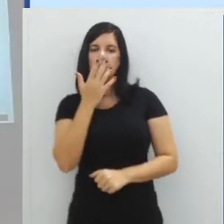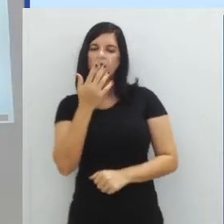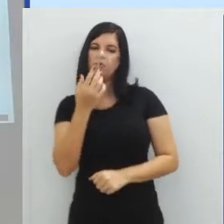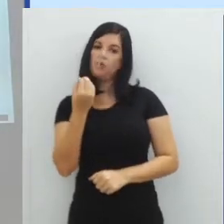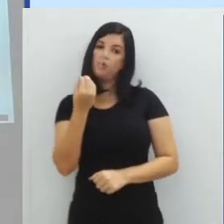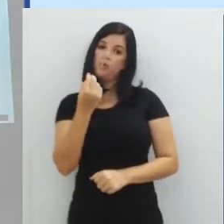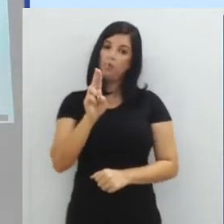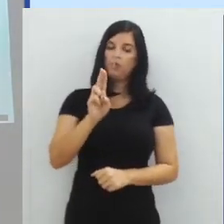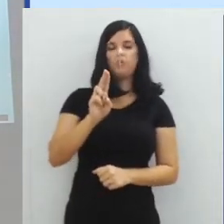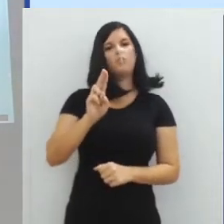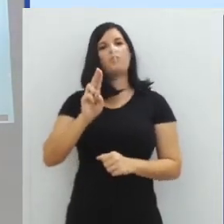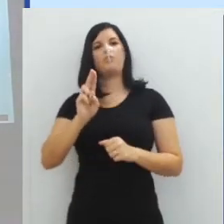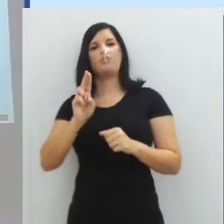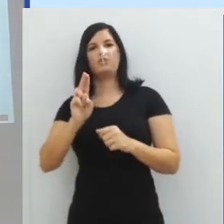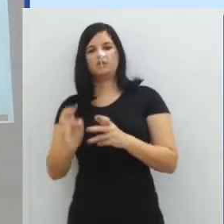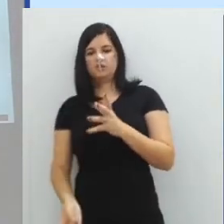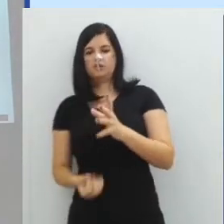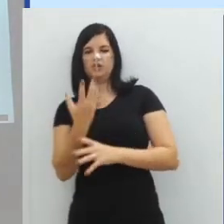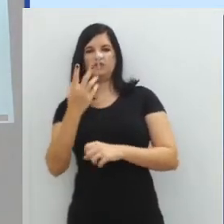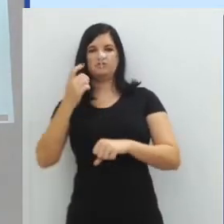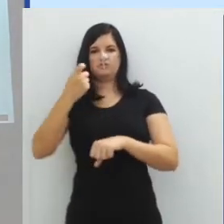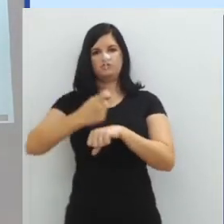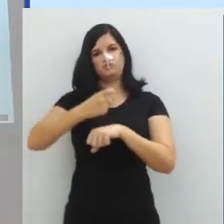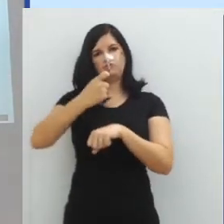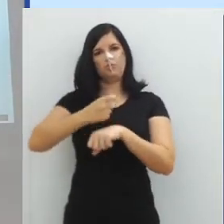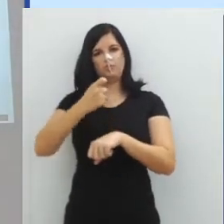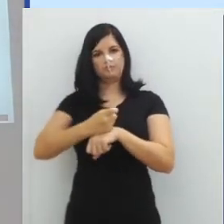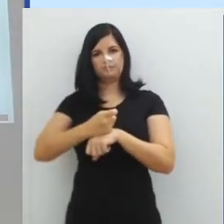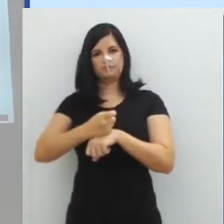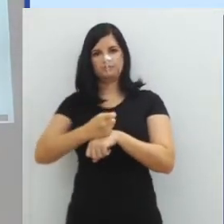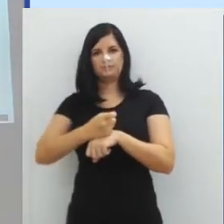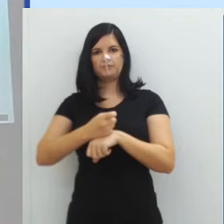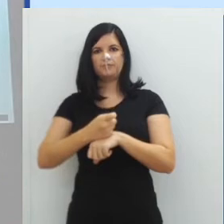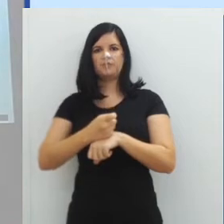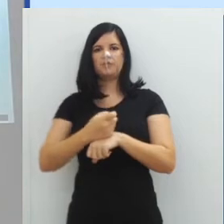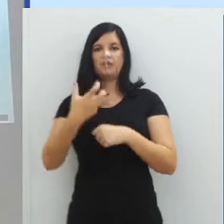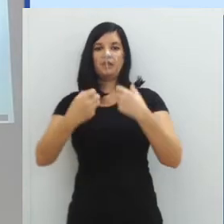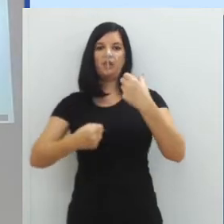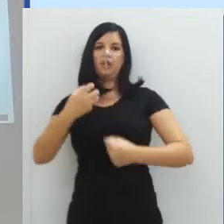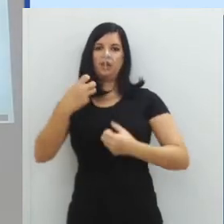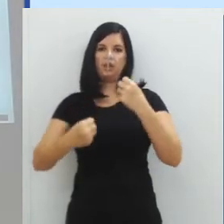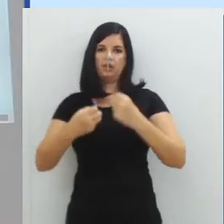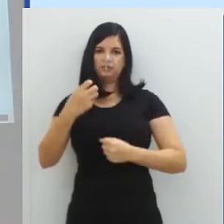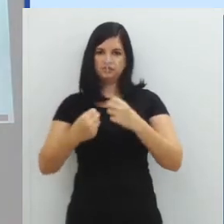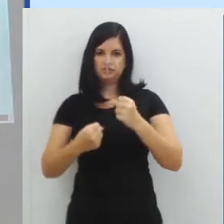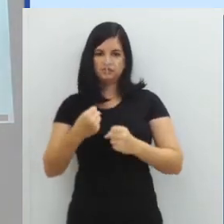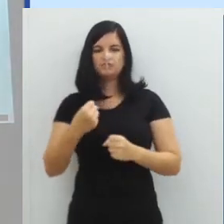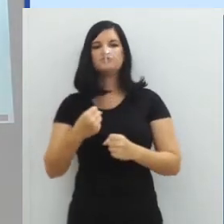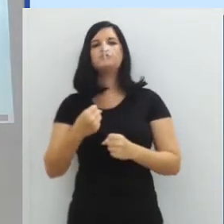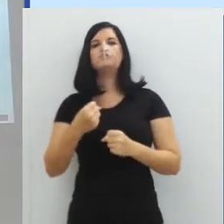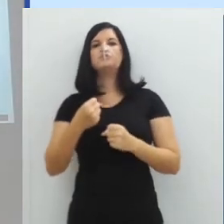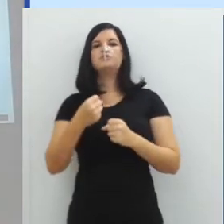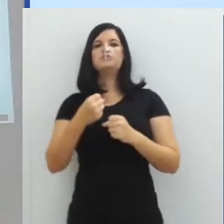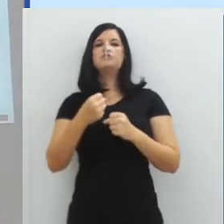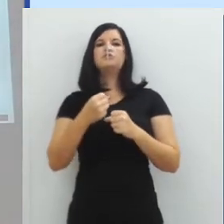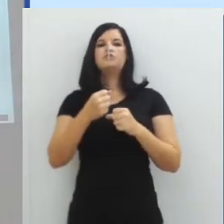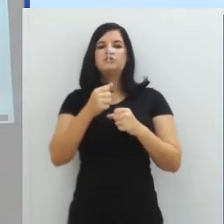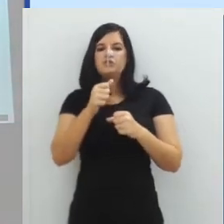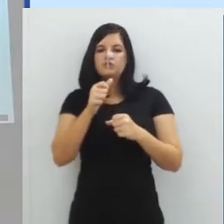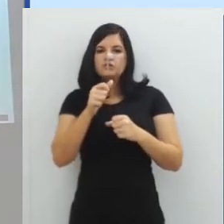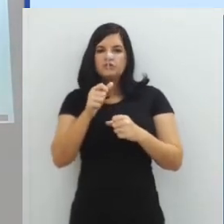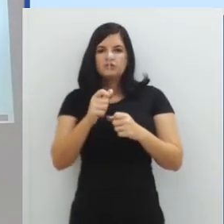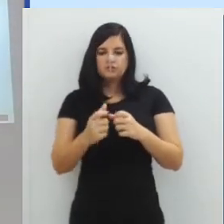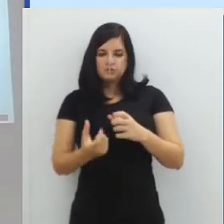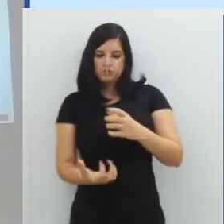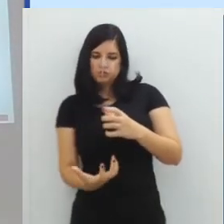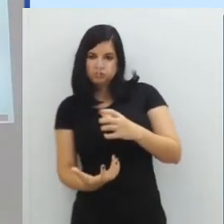ou a formação de um sólido a partir disso. Por exemplo, o nosso leite. Quando a gente bota o leite lá para coalhar, né,